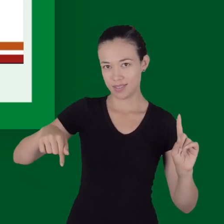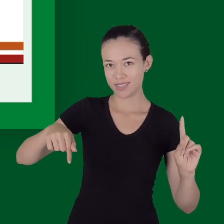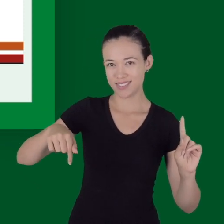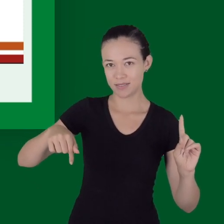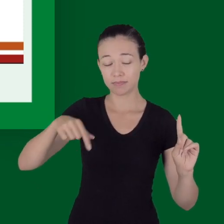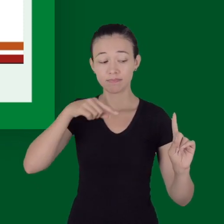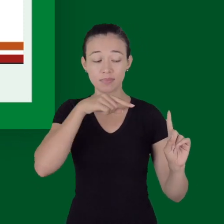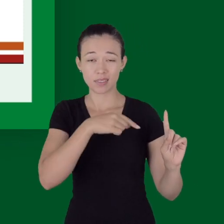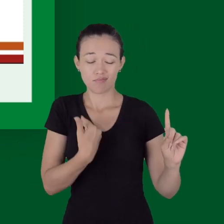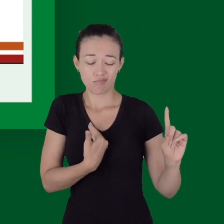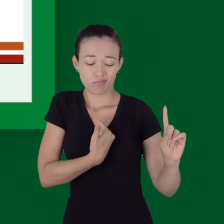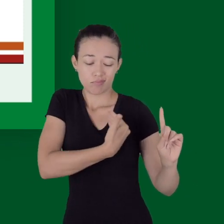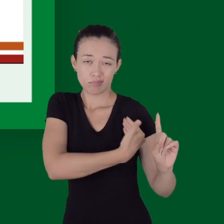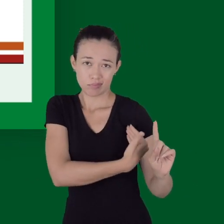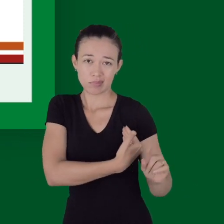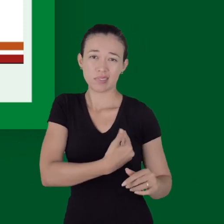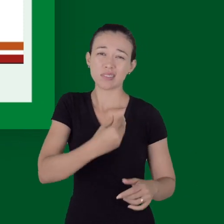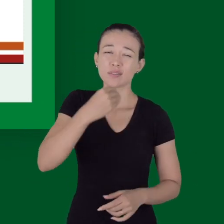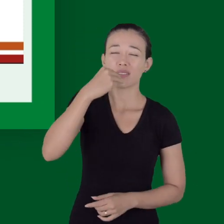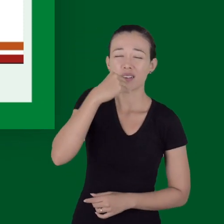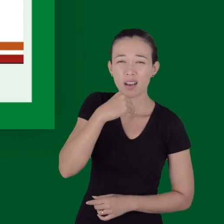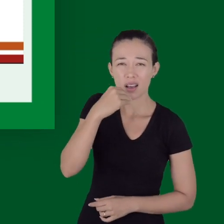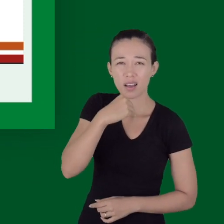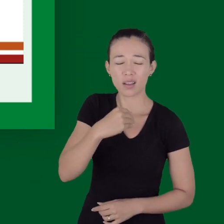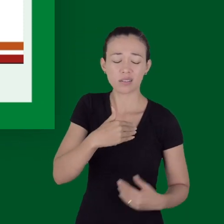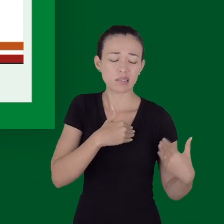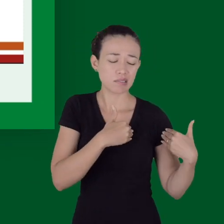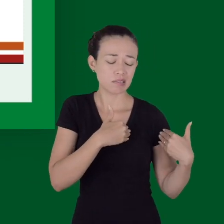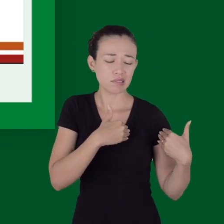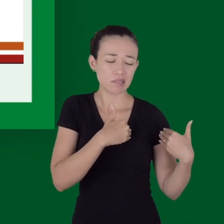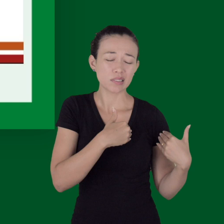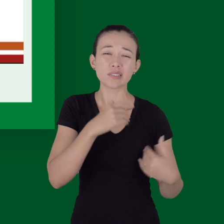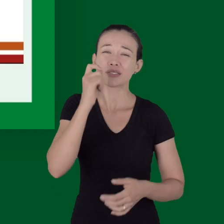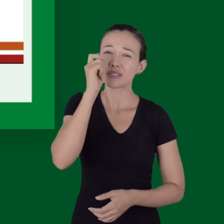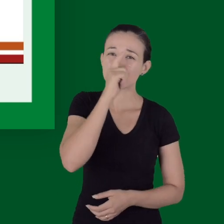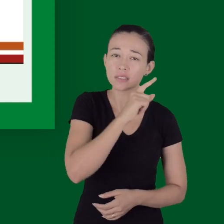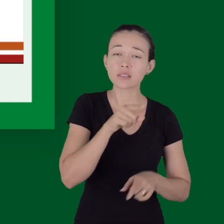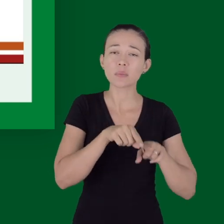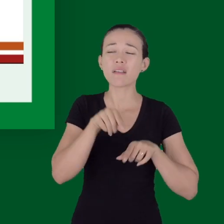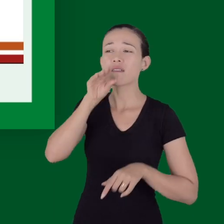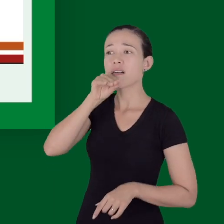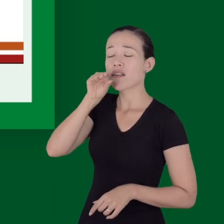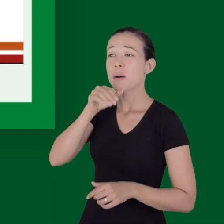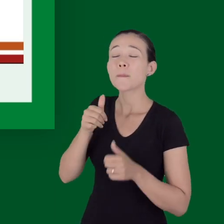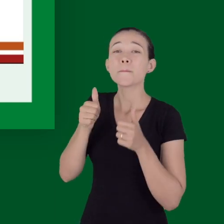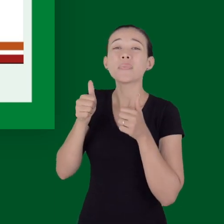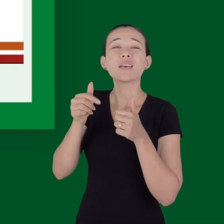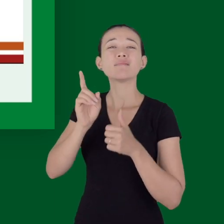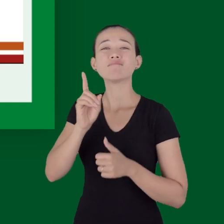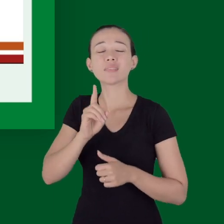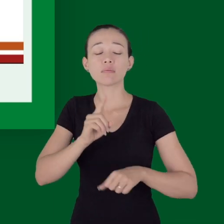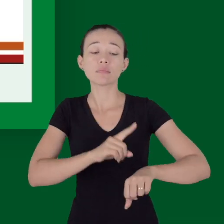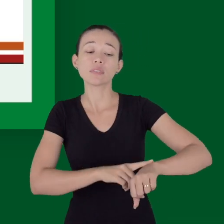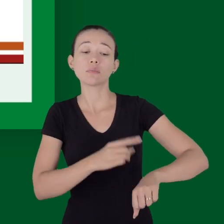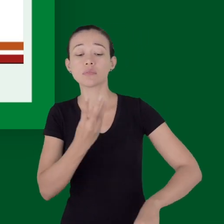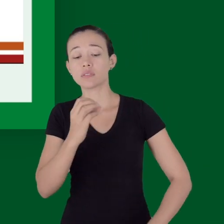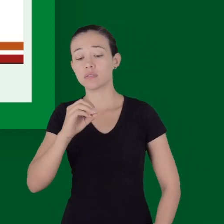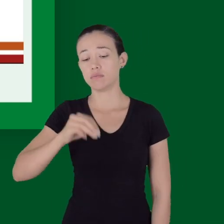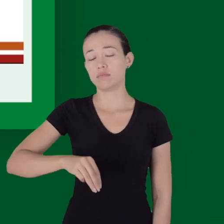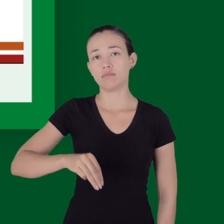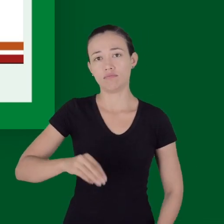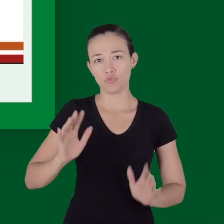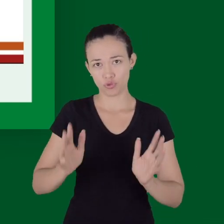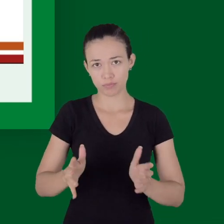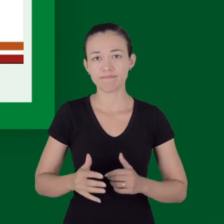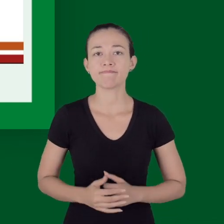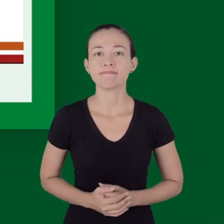57 anos, fraqueza súbita do lado esquerdo, dificuldade para falar há 30 minutos. A equipe foi lá, fez o atendimento e contra-regulou,